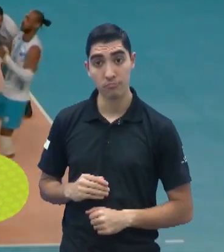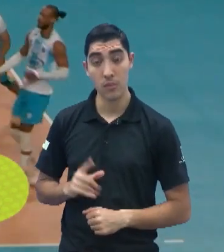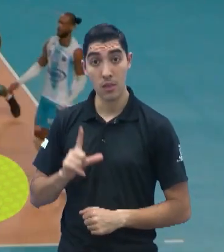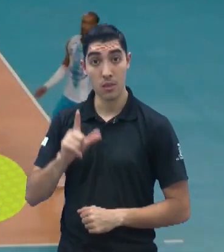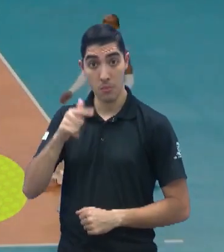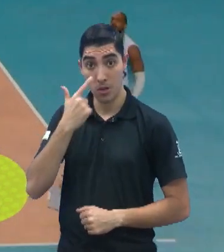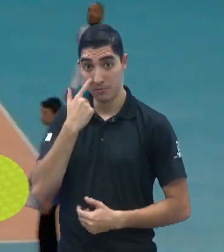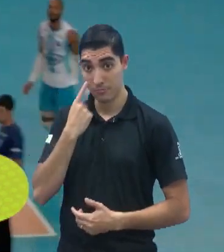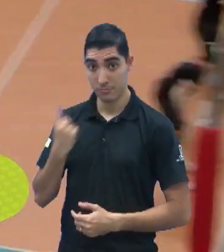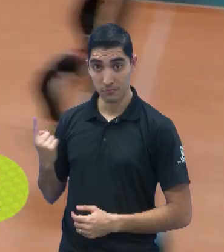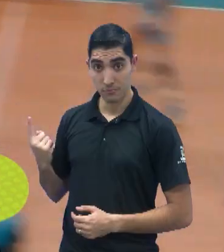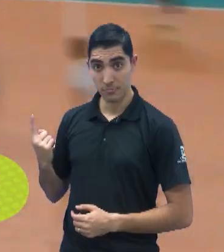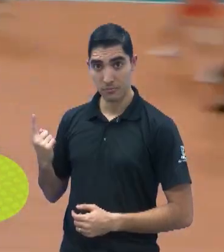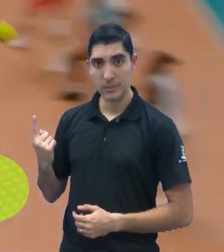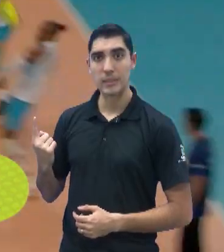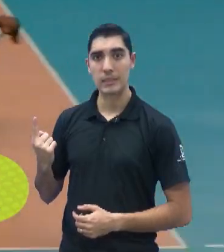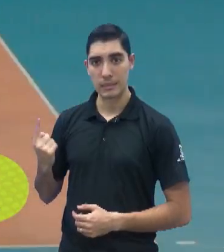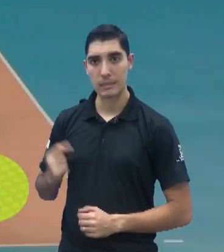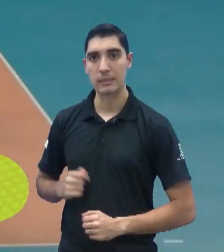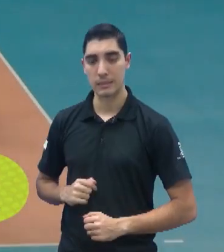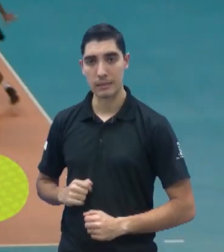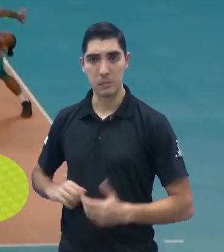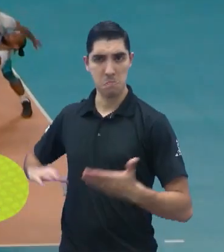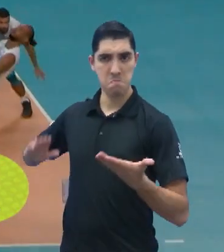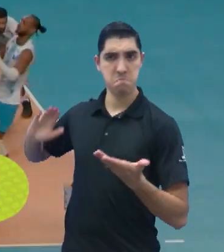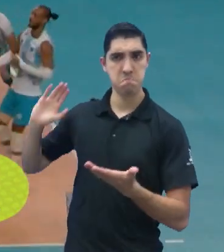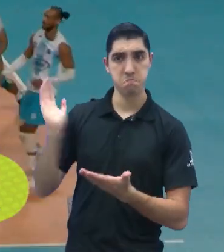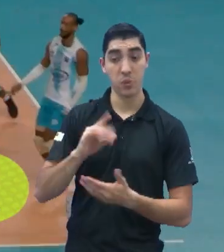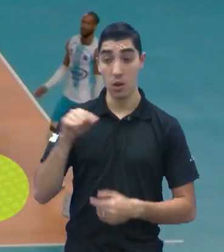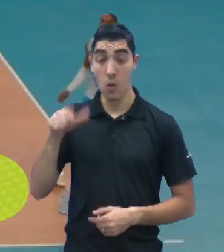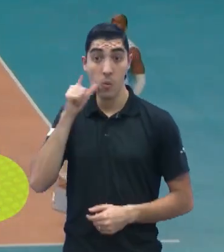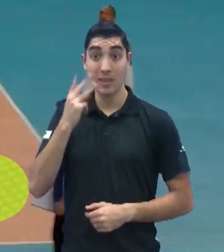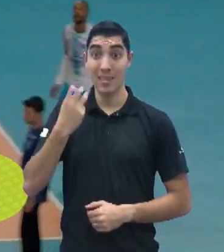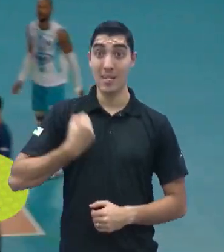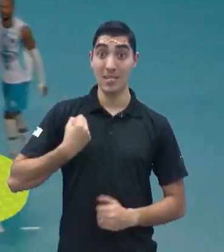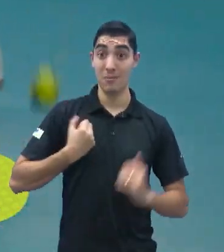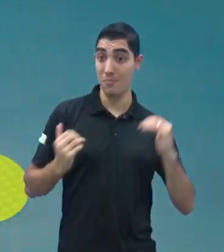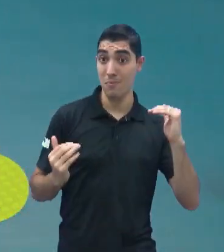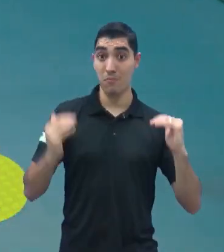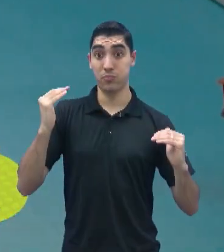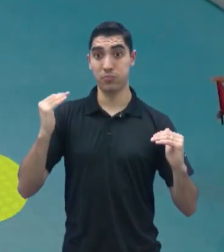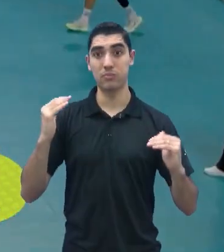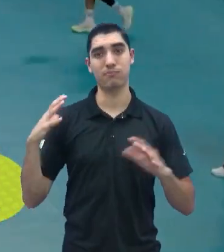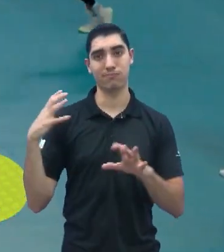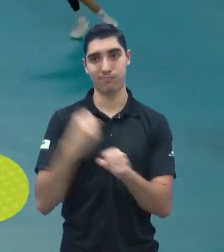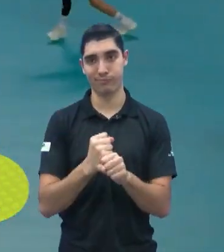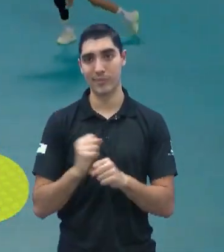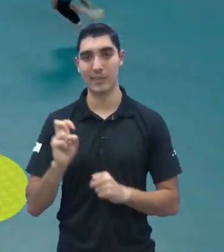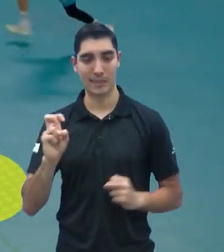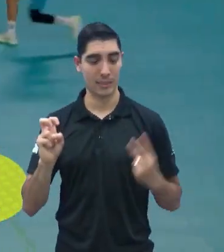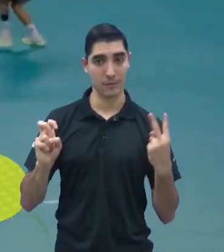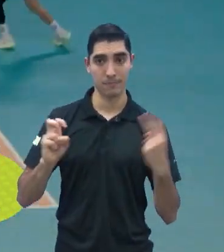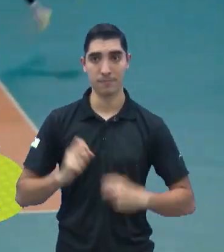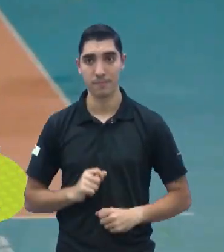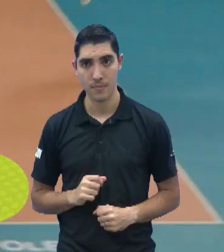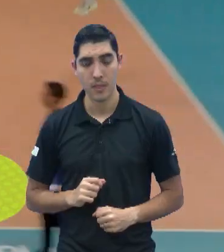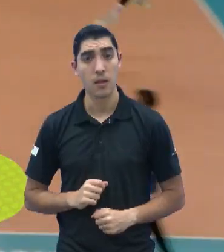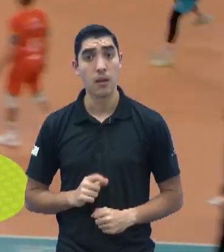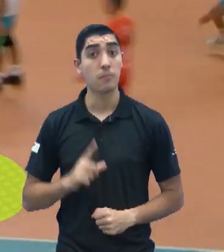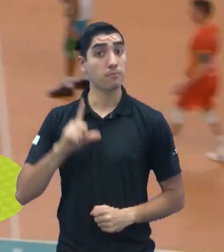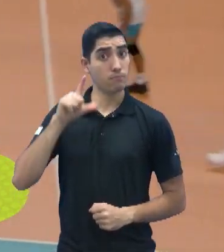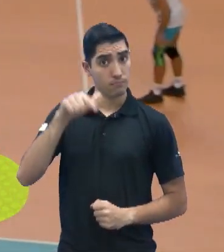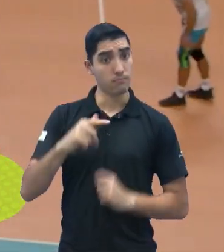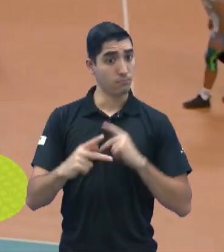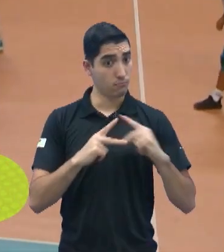set e acertou esse ace para abrir 3 de vantagem para os visitantes, 5-2. Mas logo o São José